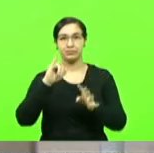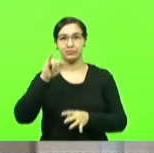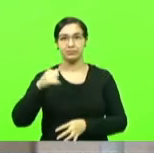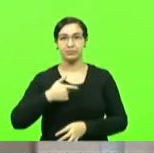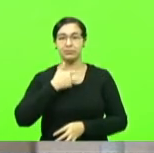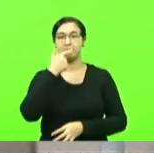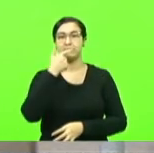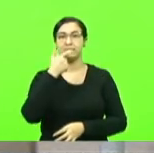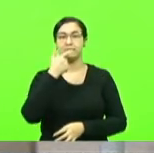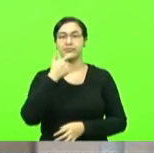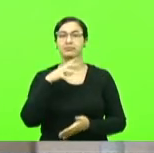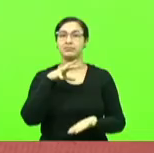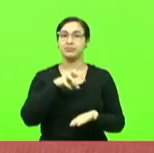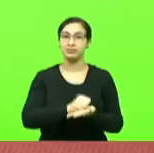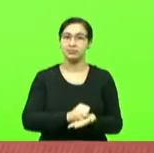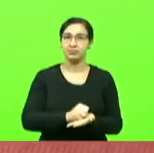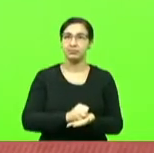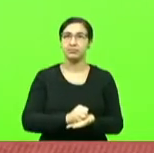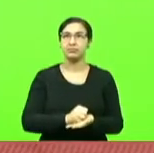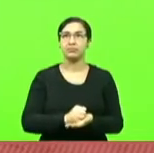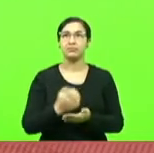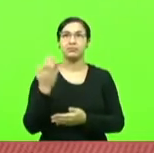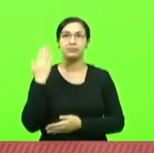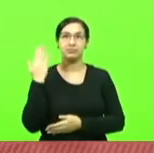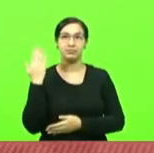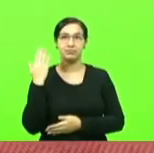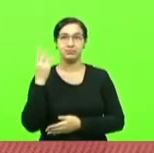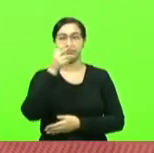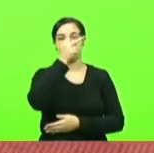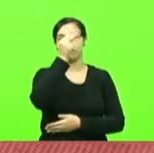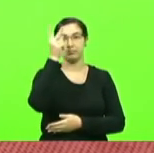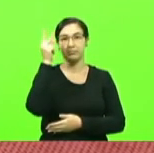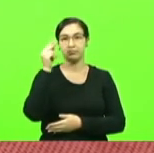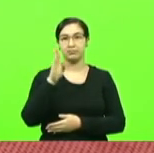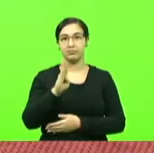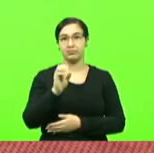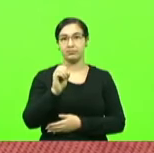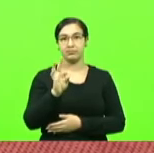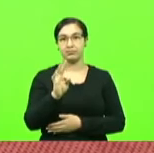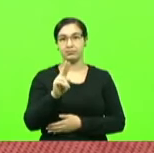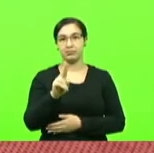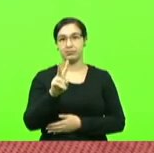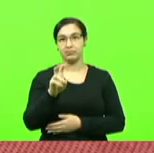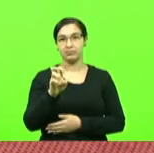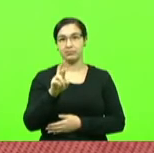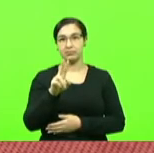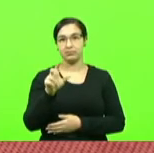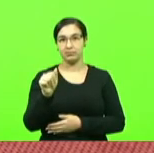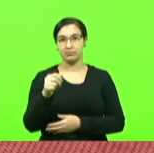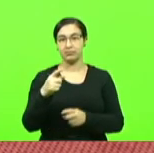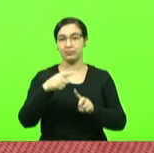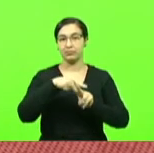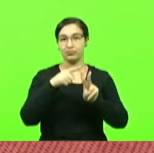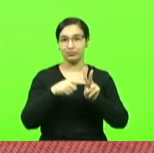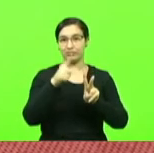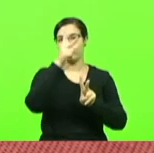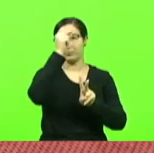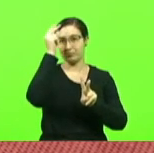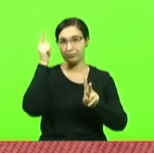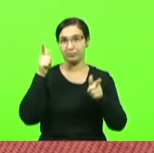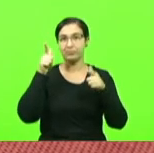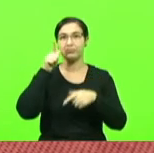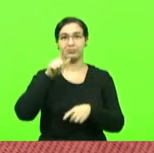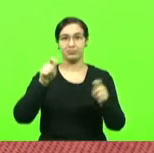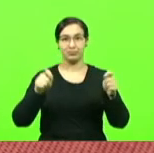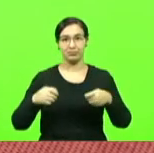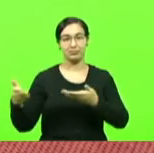registro aqui nessa casa do nosso ex-prefeito de Botuverá, prefeito Nene, duas vezes prefeito, foi vereador nessa cidade. Sejam